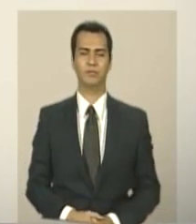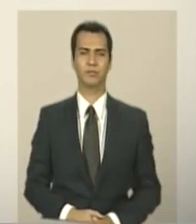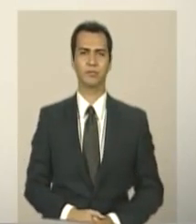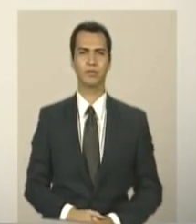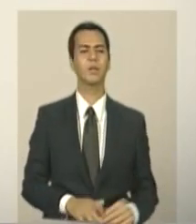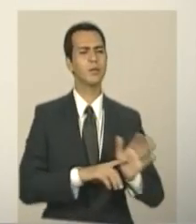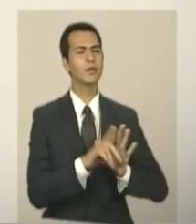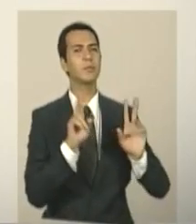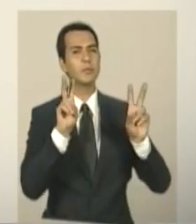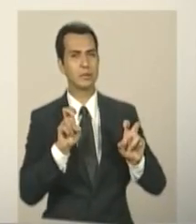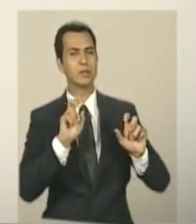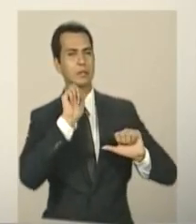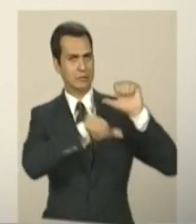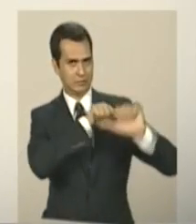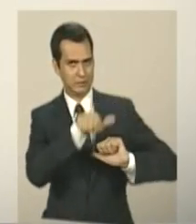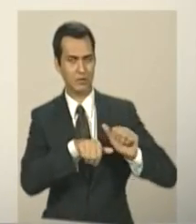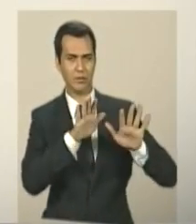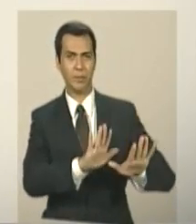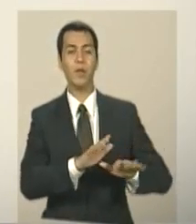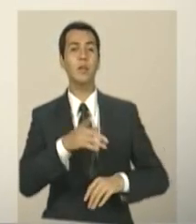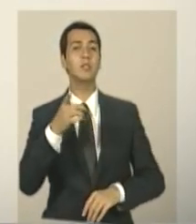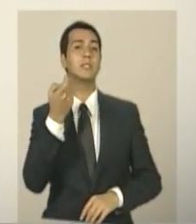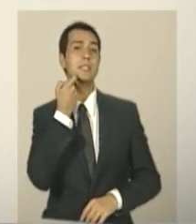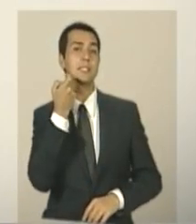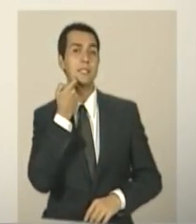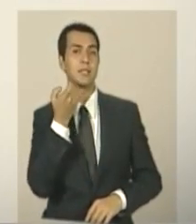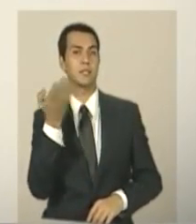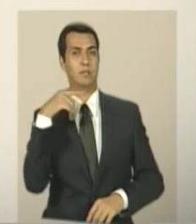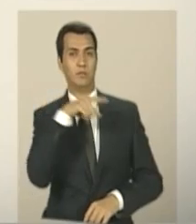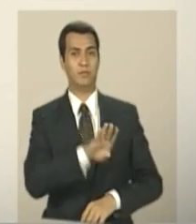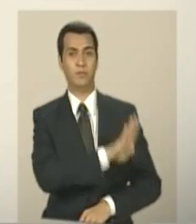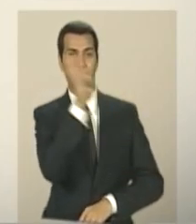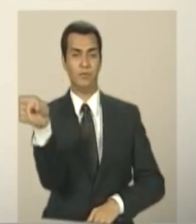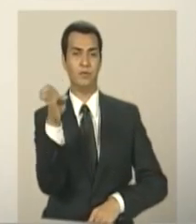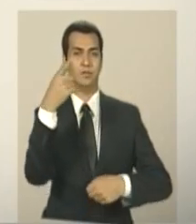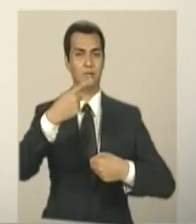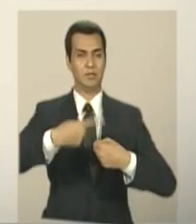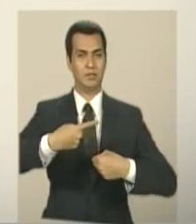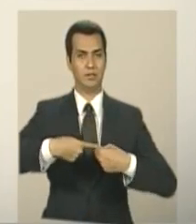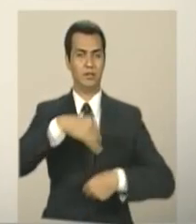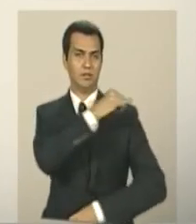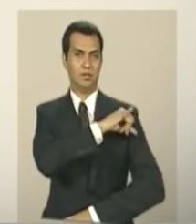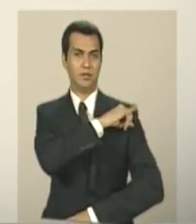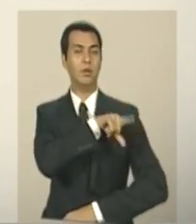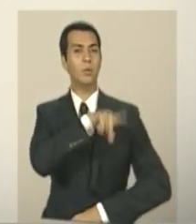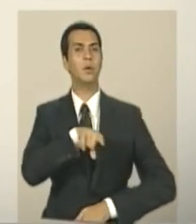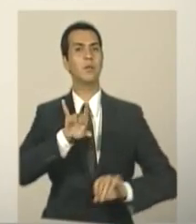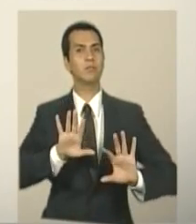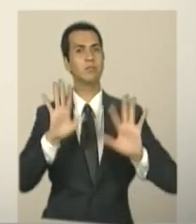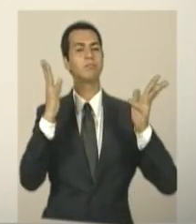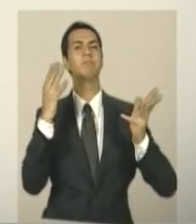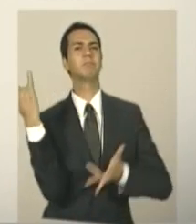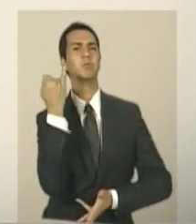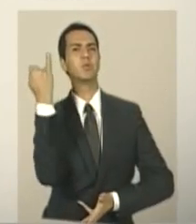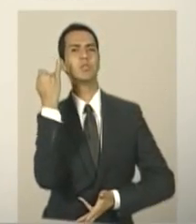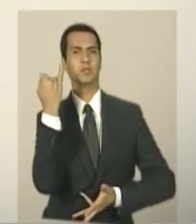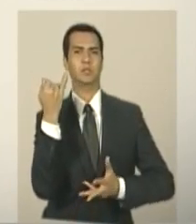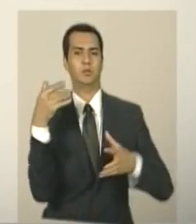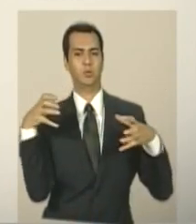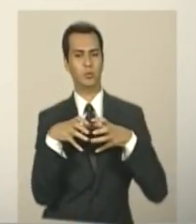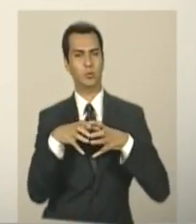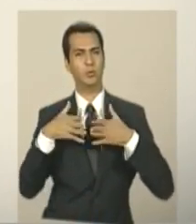de assunto presidenta na sexta-feira a senhora participou no Rio de Janeiro de um evento muito importante para a indústria naval É verdade Luciano Eu